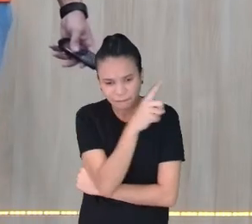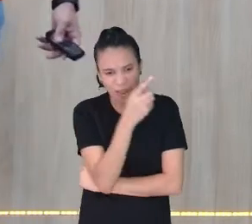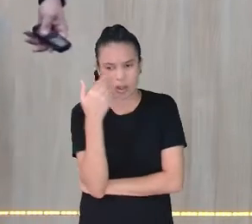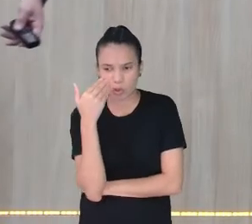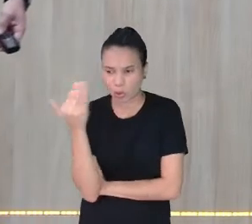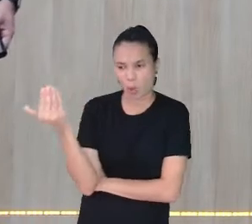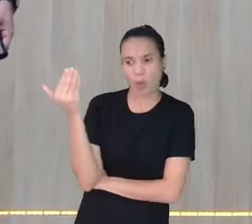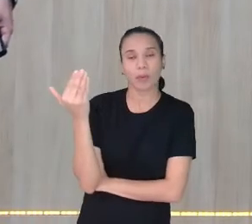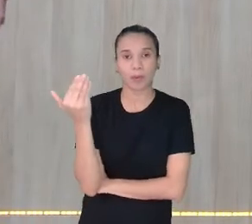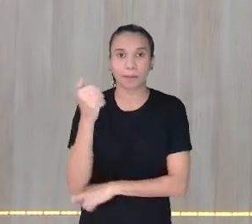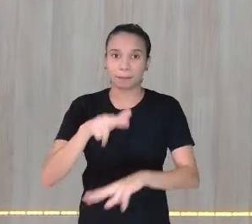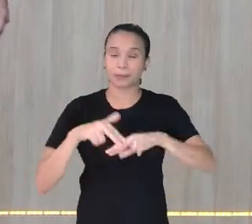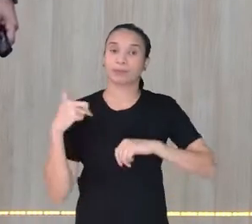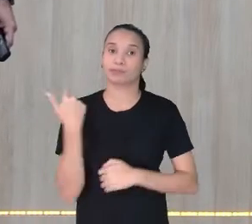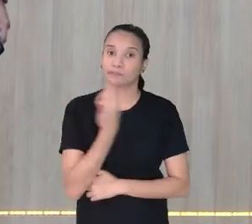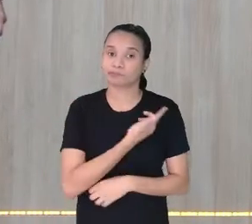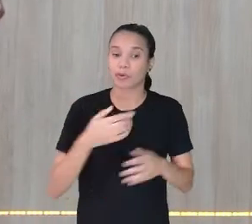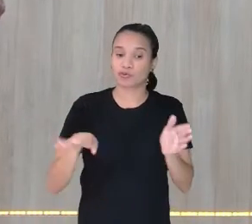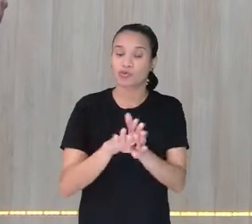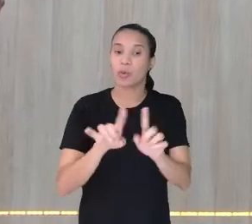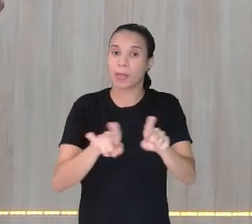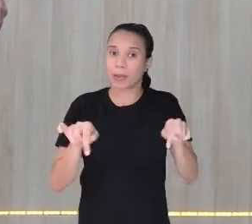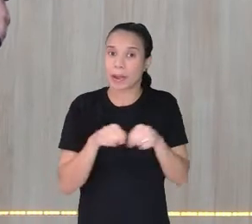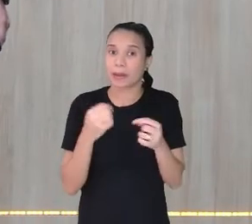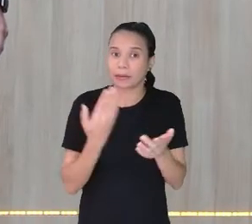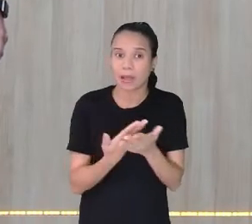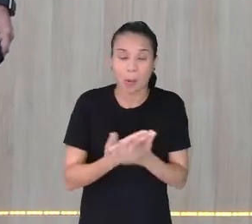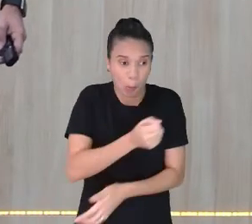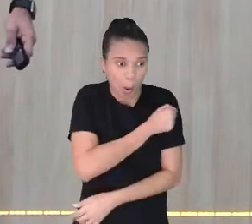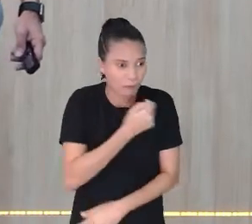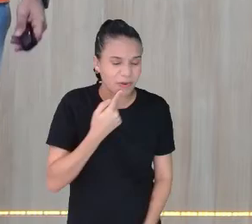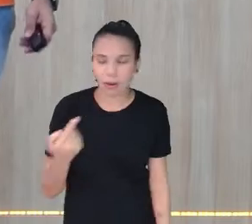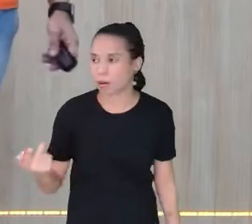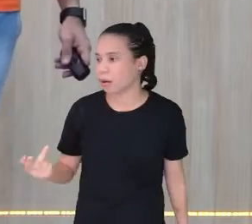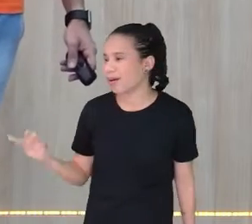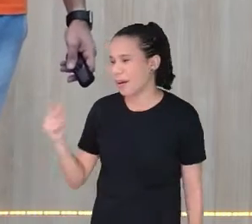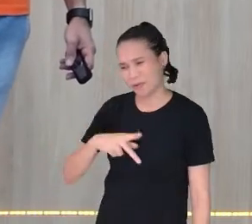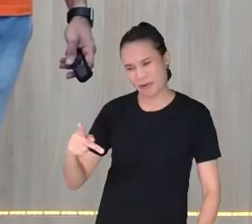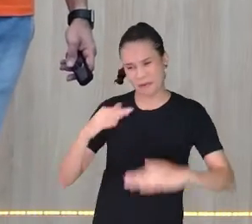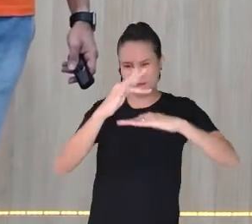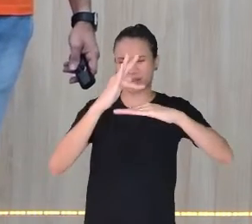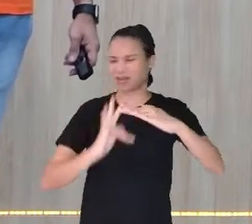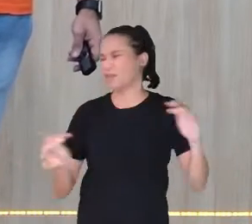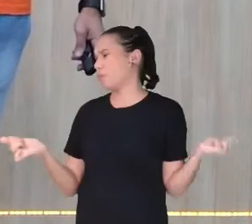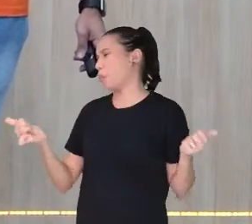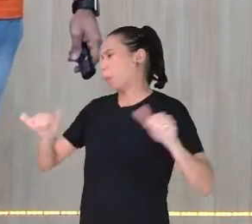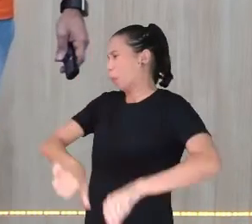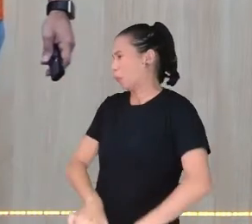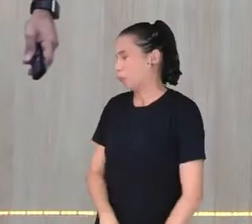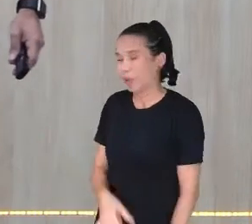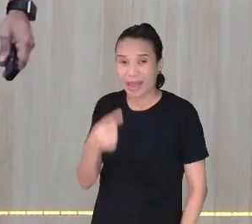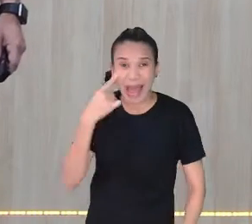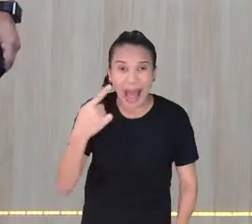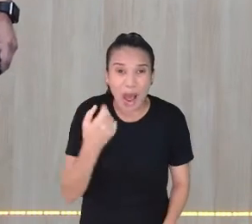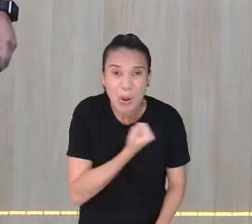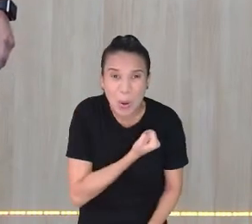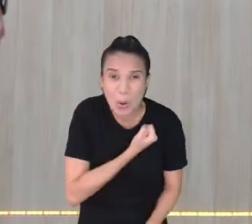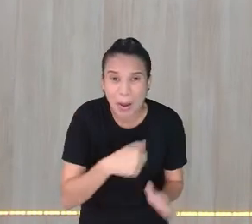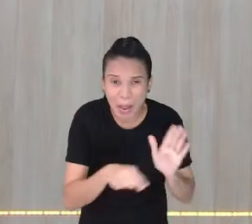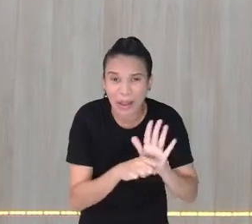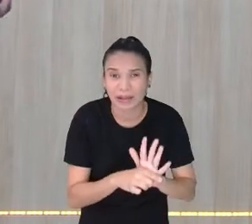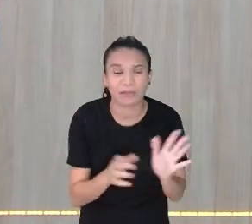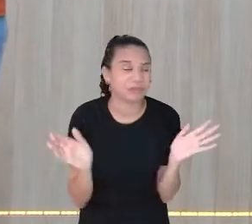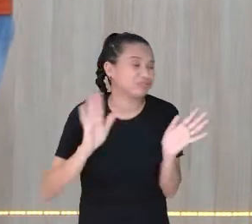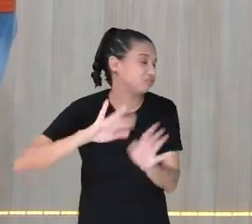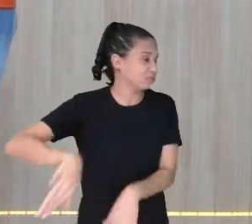dificuldade, certo? Então, quando a gente chega em sala de aula, o aluno fala logo: ah, professor, fração não. Ah, professor, número negativo não. Eles